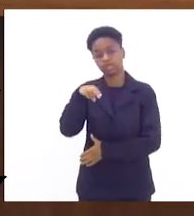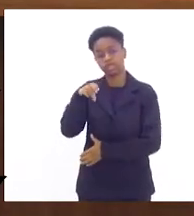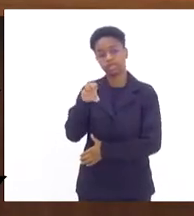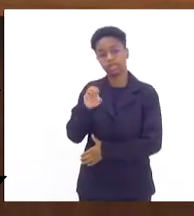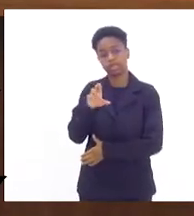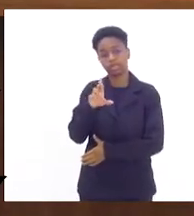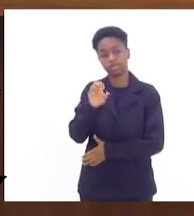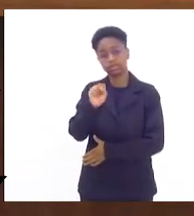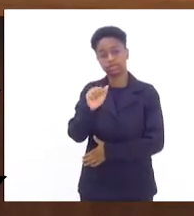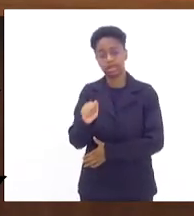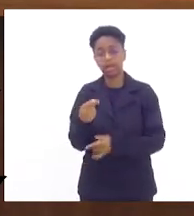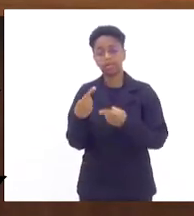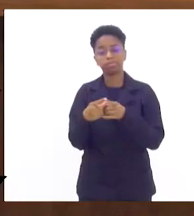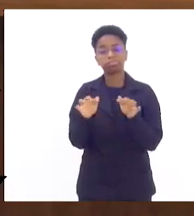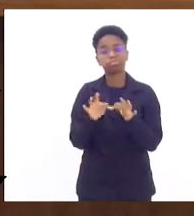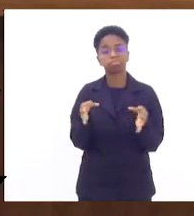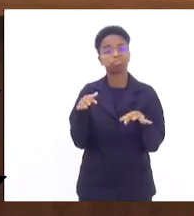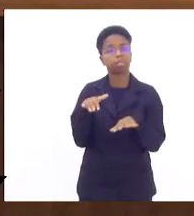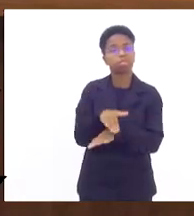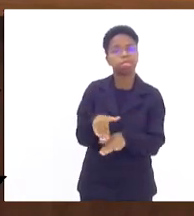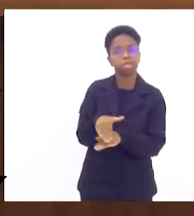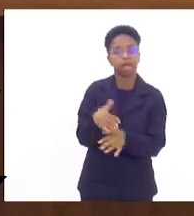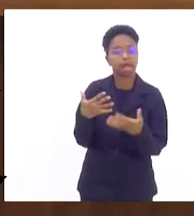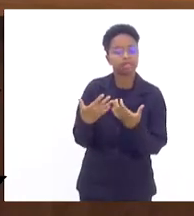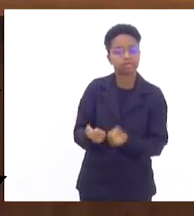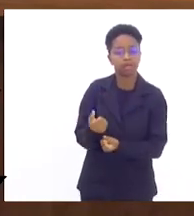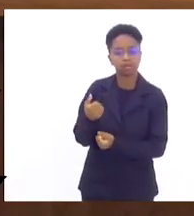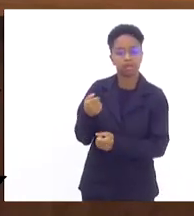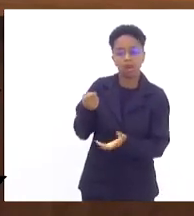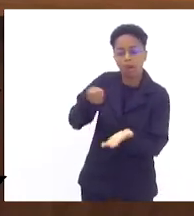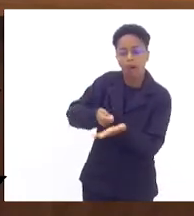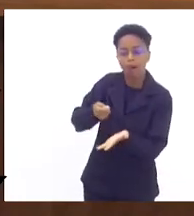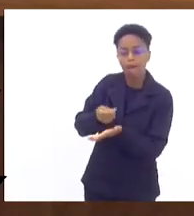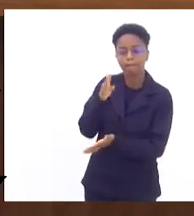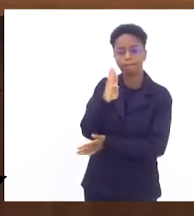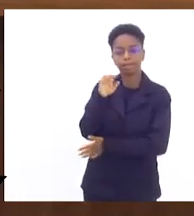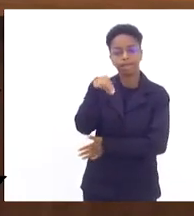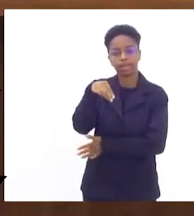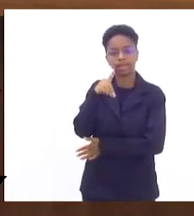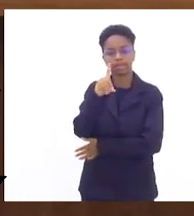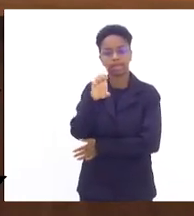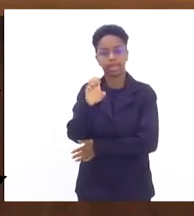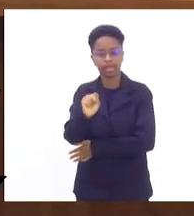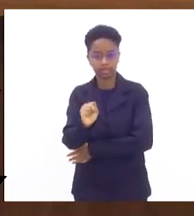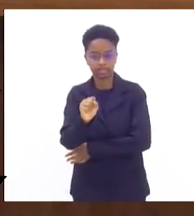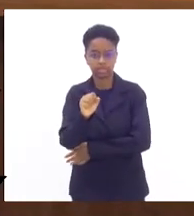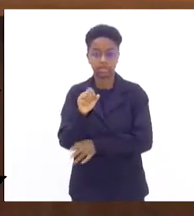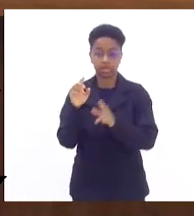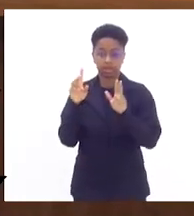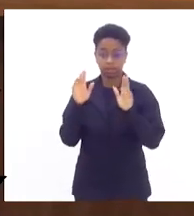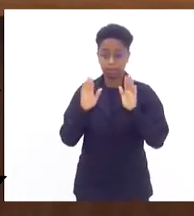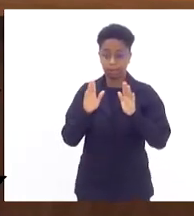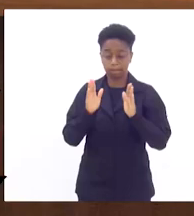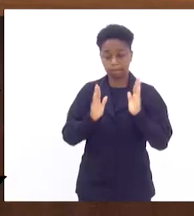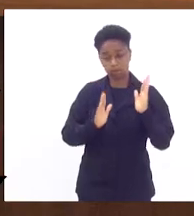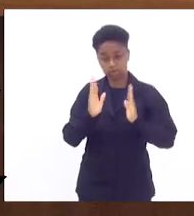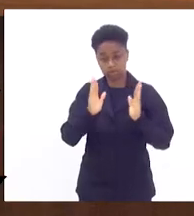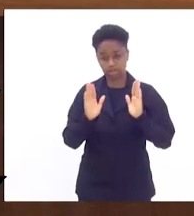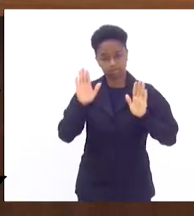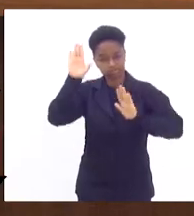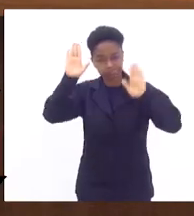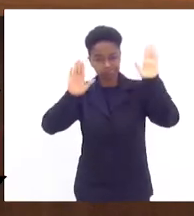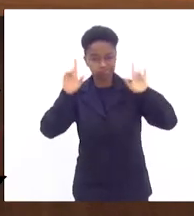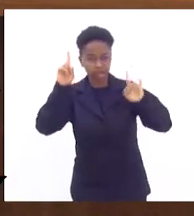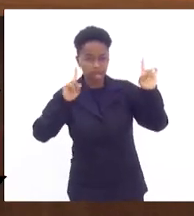simplesmente aceitaram a imposição do BNDES no processo de licitação, aceitaram de